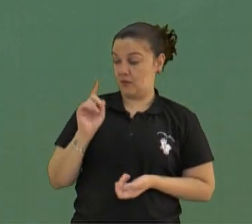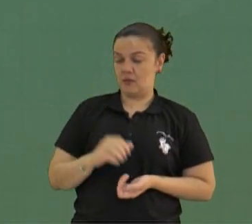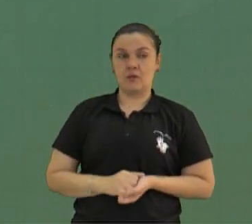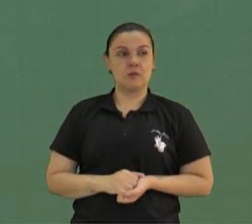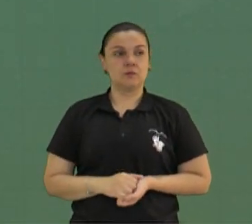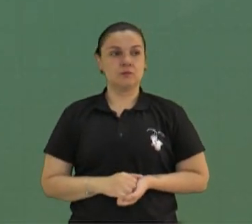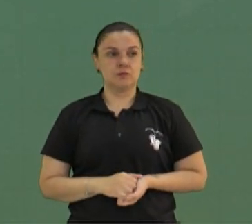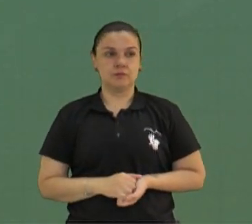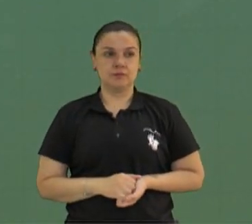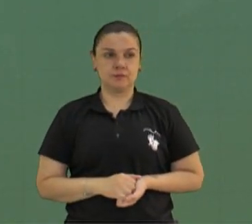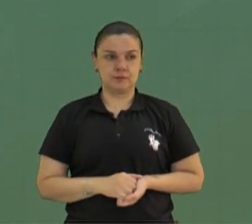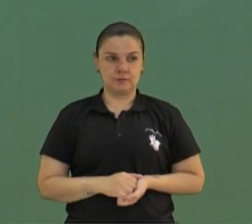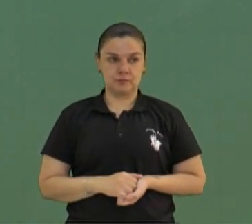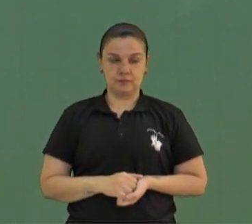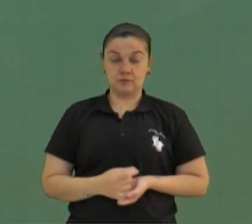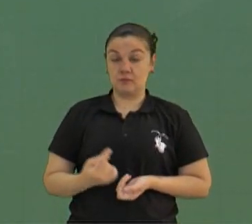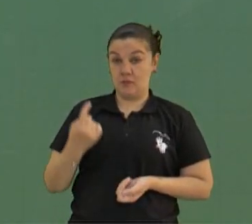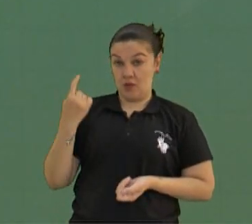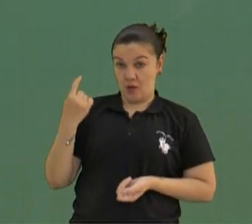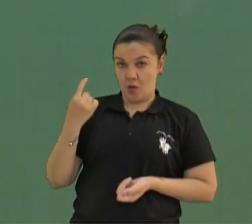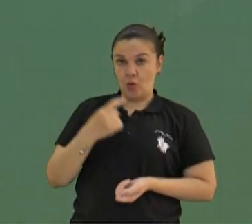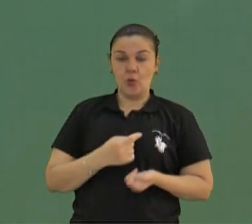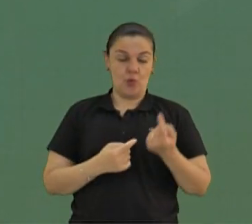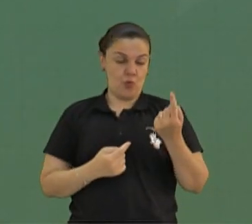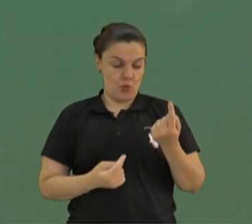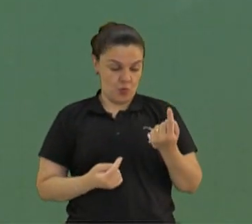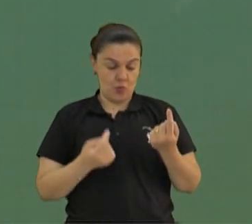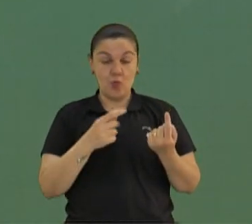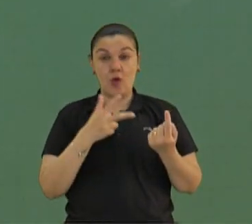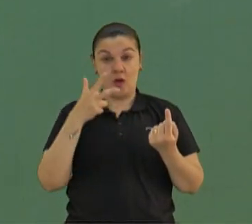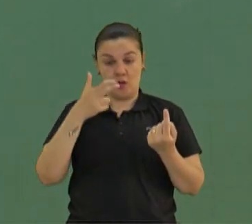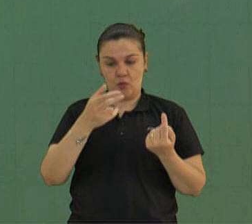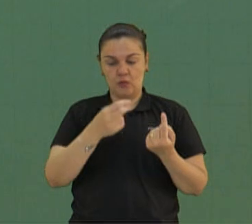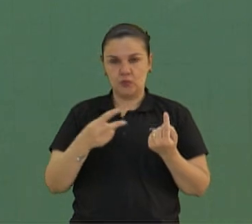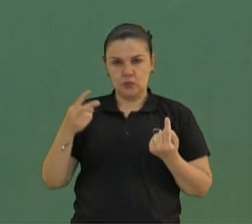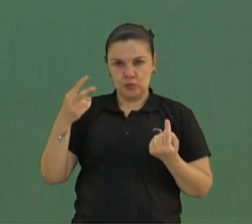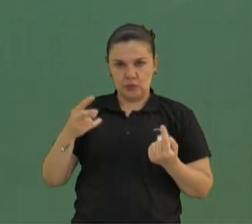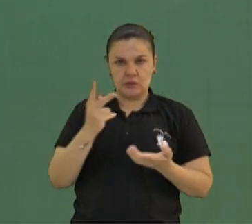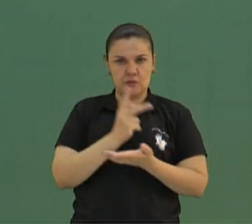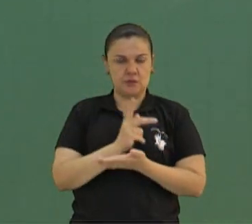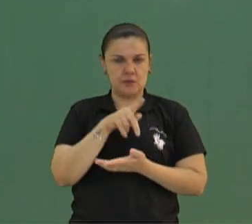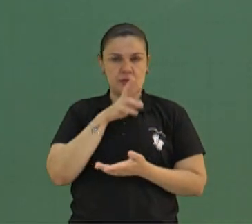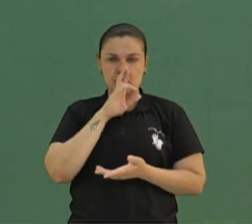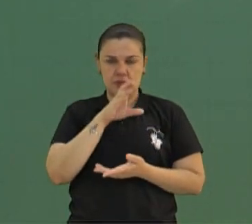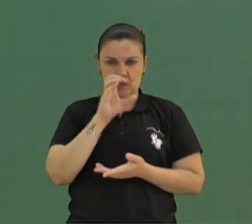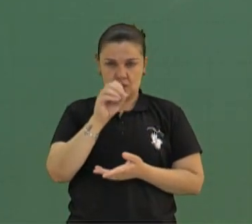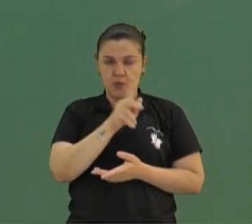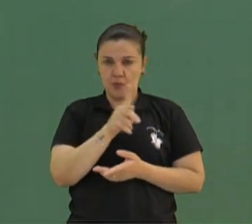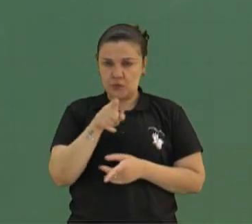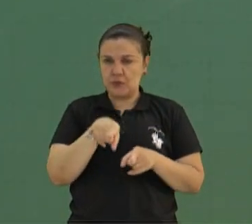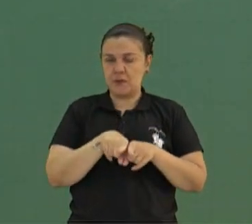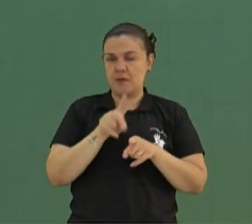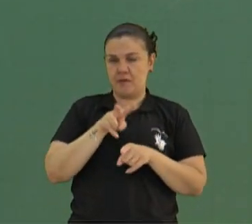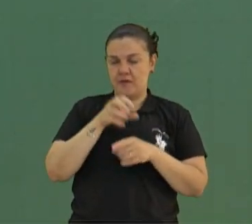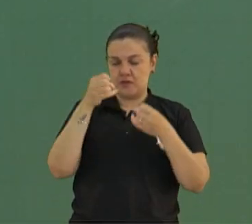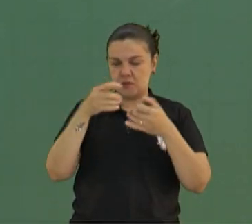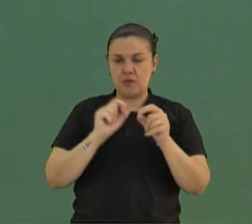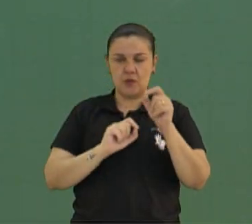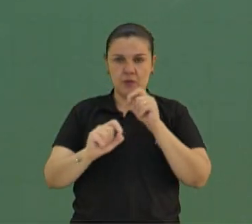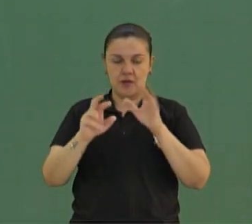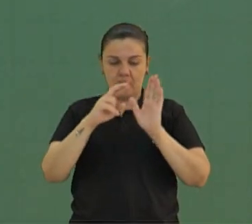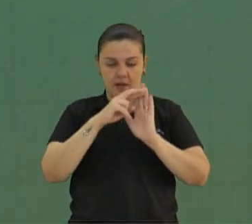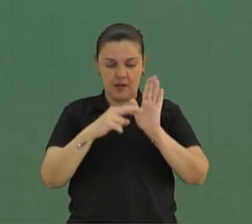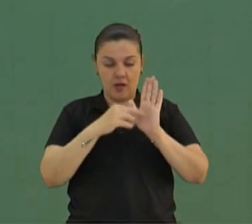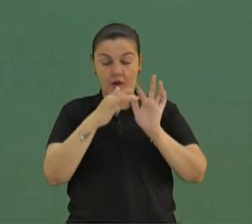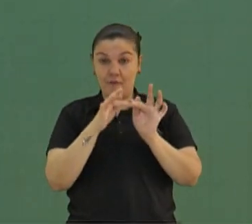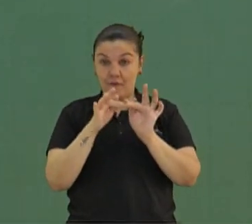que ser igual ao campo 2. Dessa forma, o campo resultante vai ser zero. Pessoal, o outro professor ele vai mostrar para você a fórmula